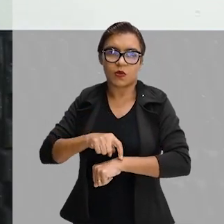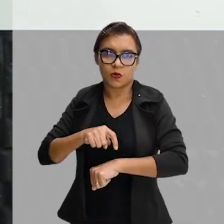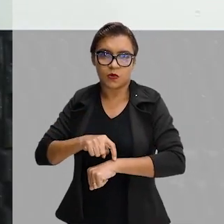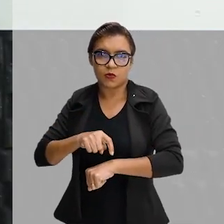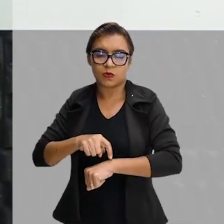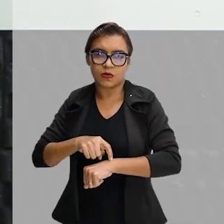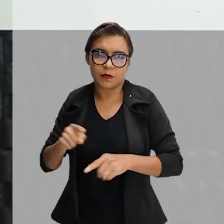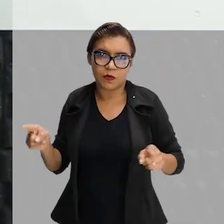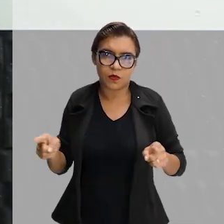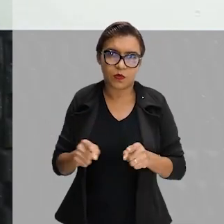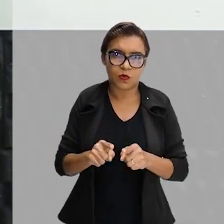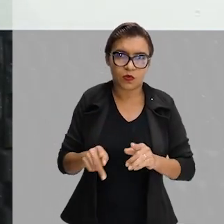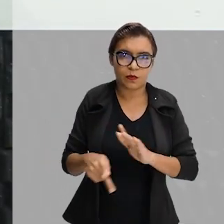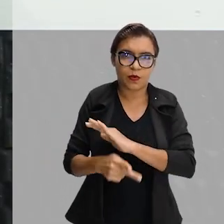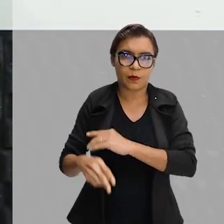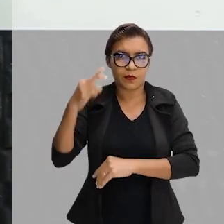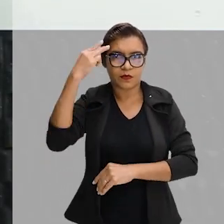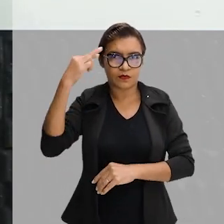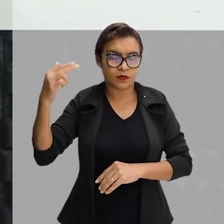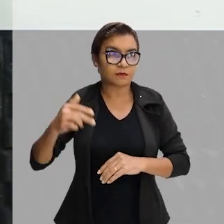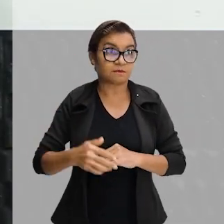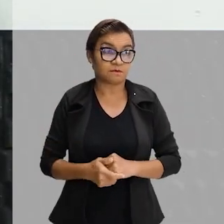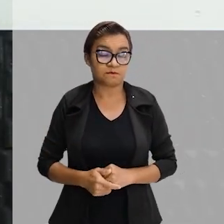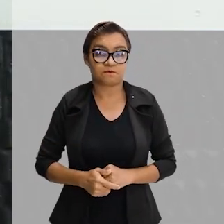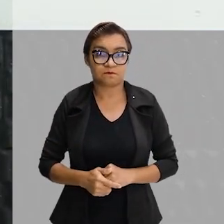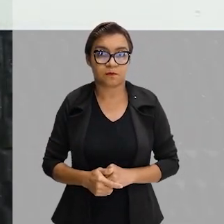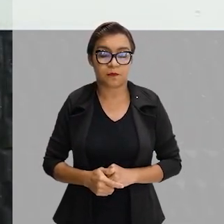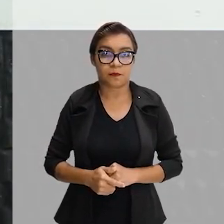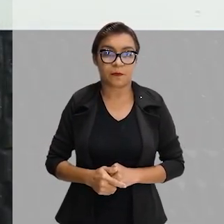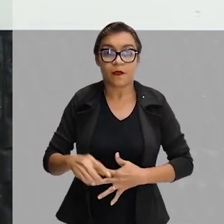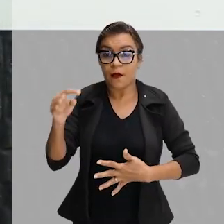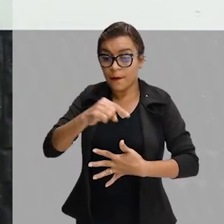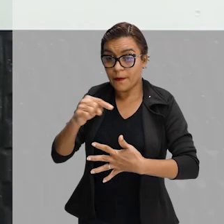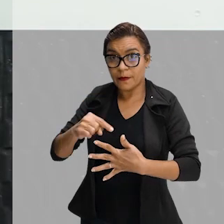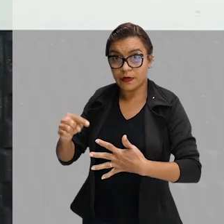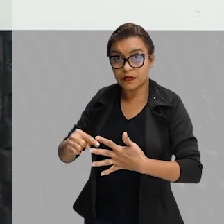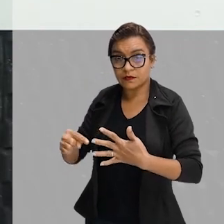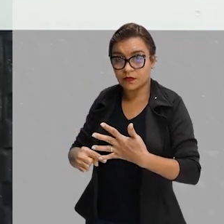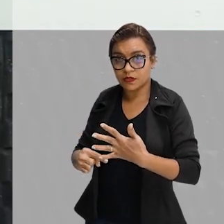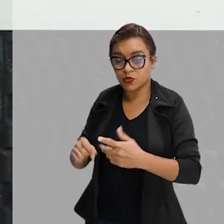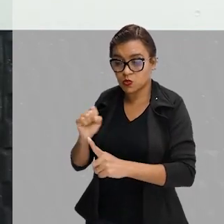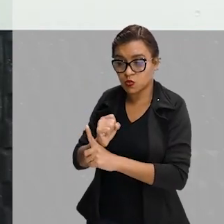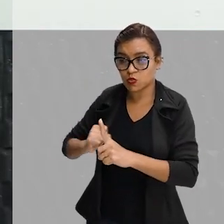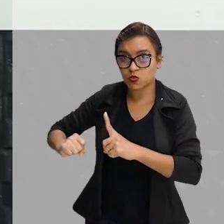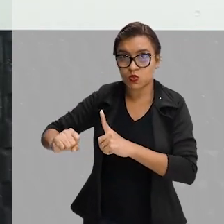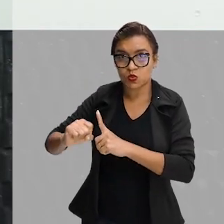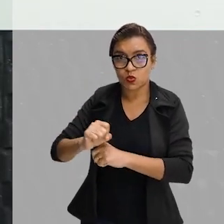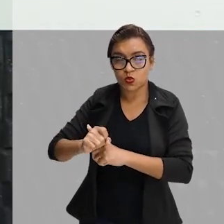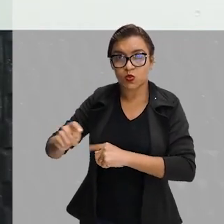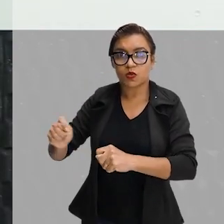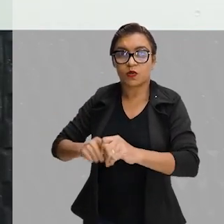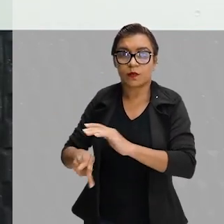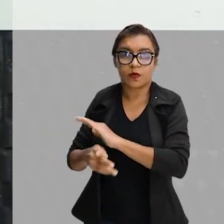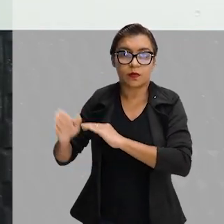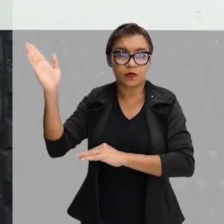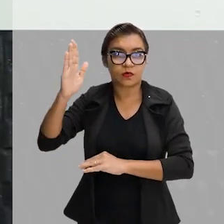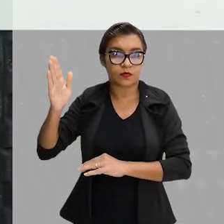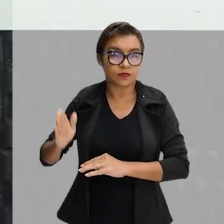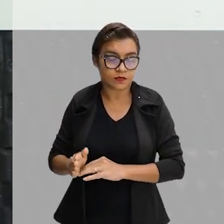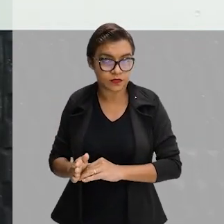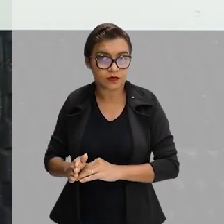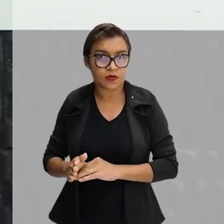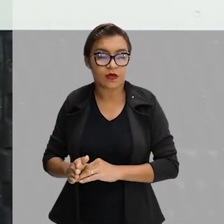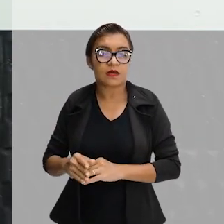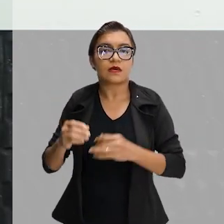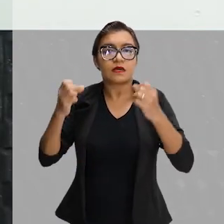nossa história. Olha só, quando eu falo dos aspectos socioeconômicos do Brasil, evidentemente nós vamos fazer uma leitura da economia, mas